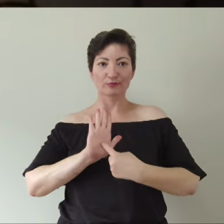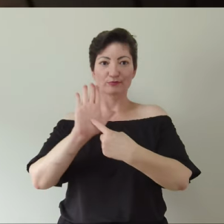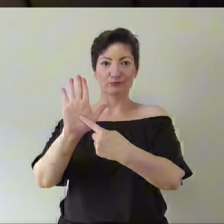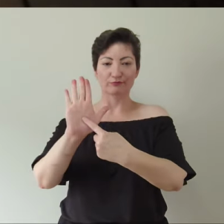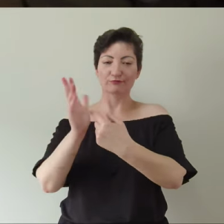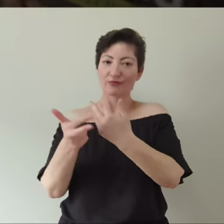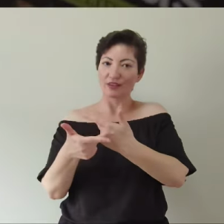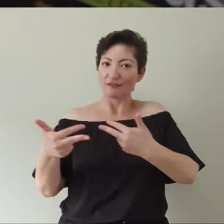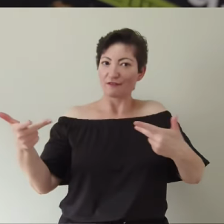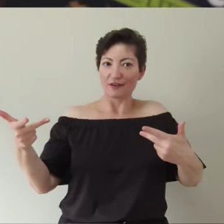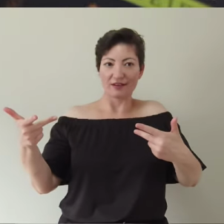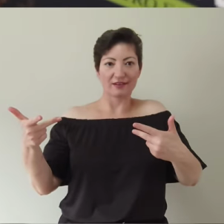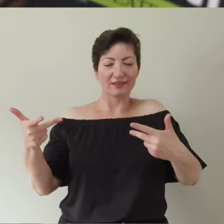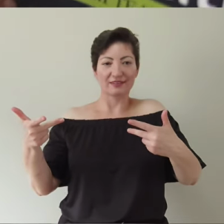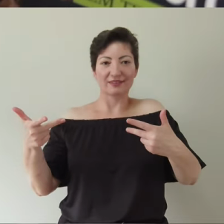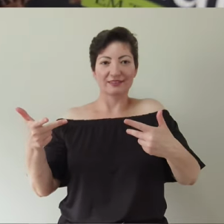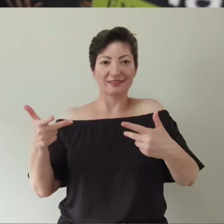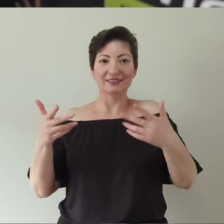apresentações do festival.